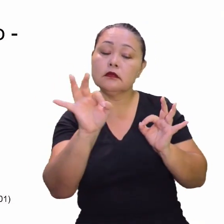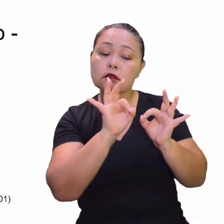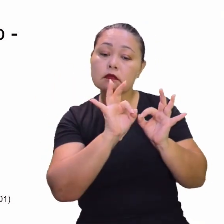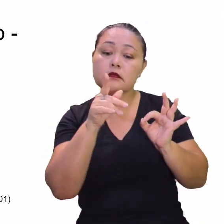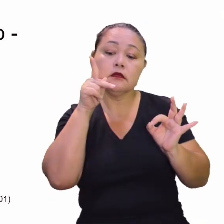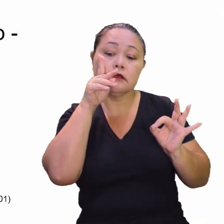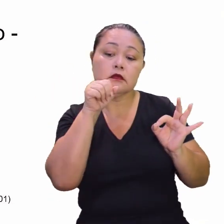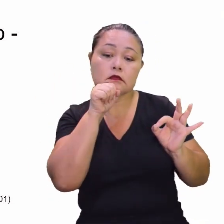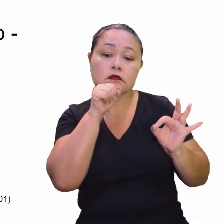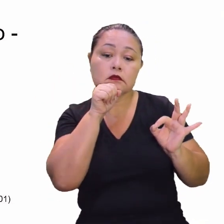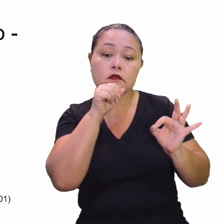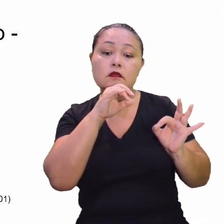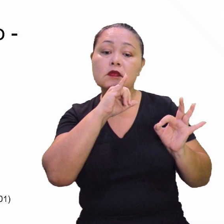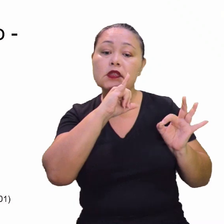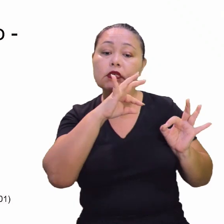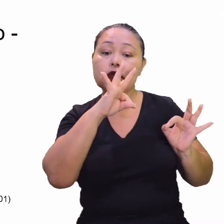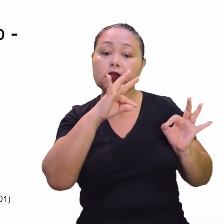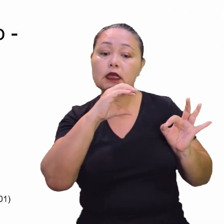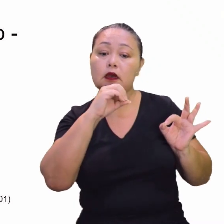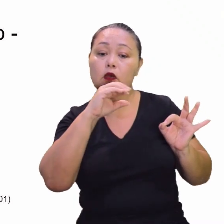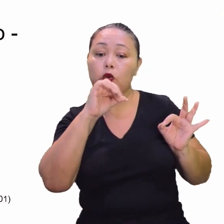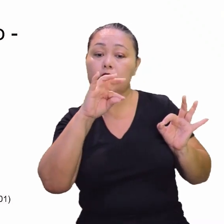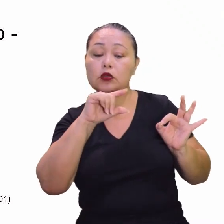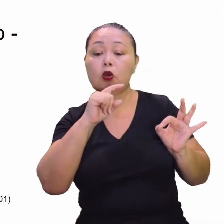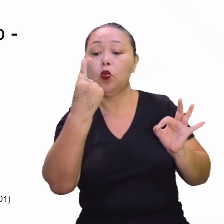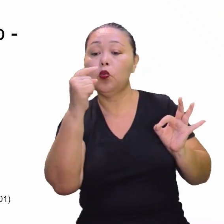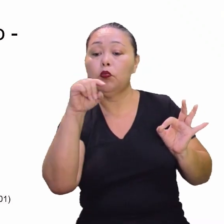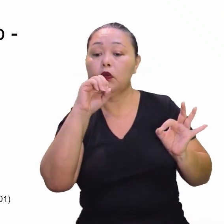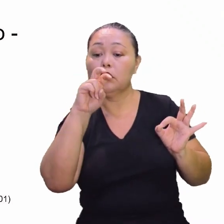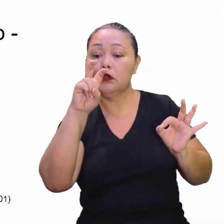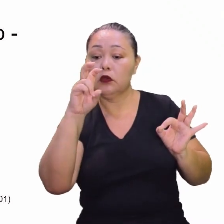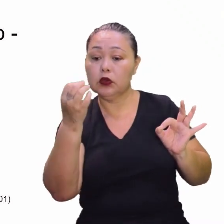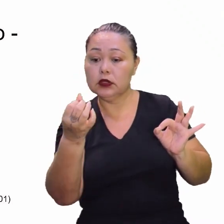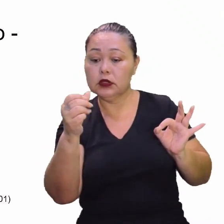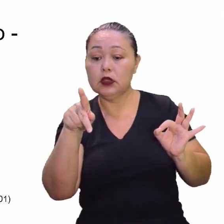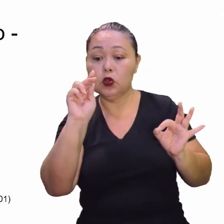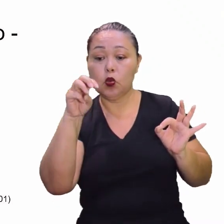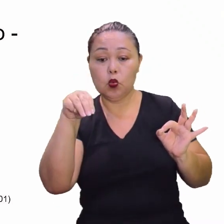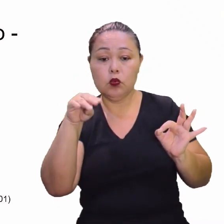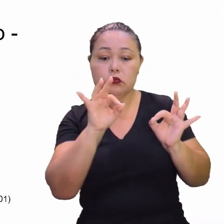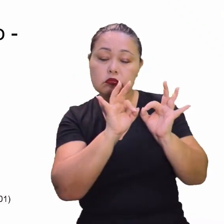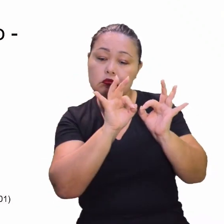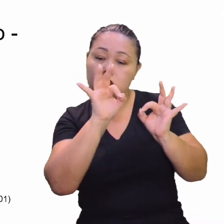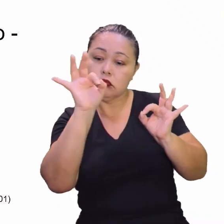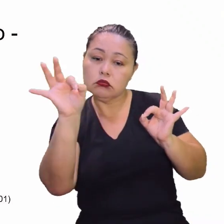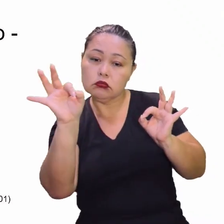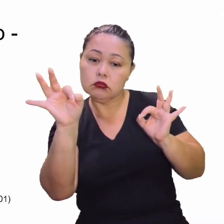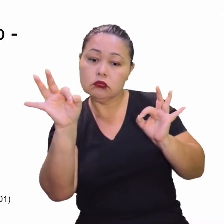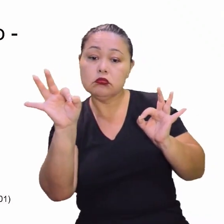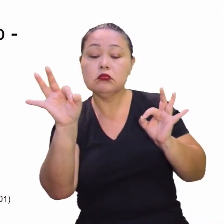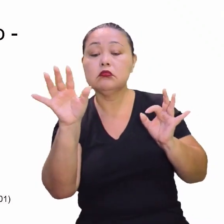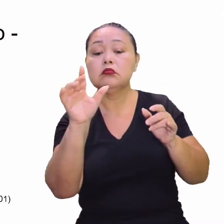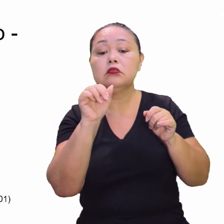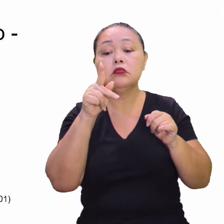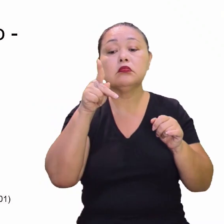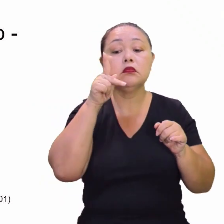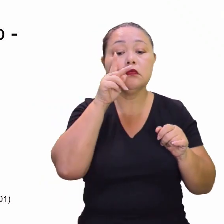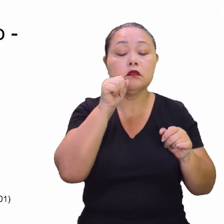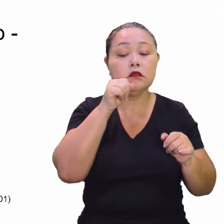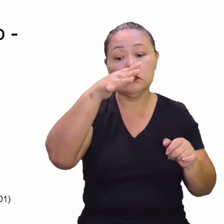de Porto Velho até Itacoatiara? 1.056 quilômetros. Então, olha só, de Porto Velho a Manaus, a gente